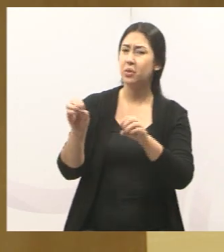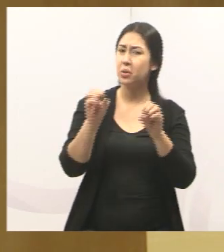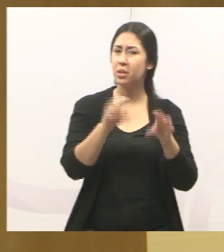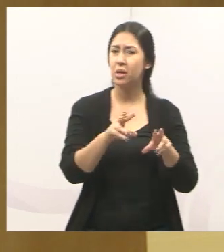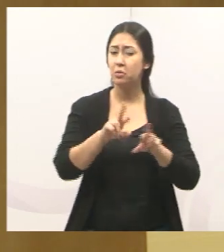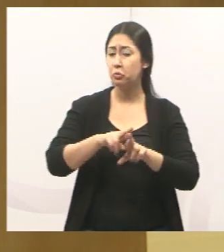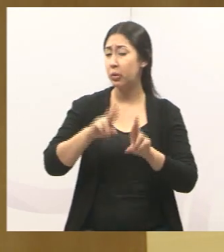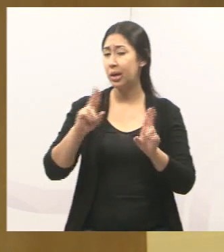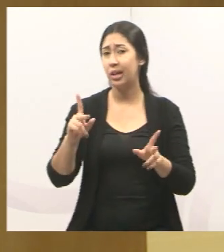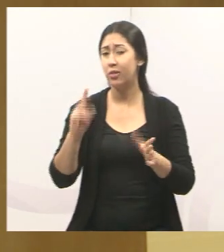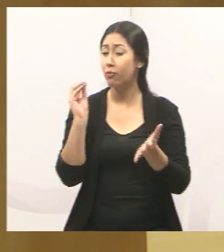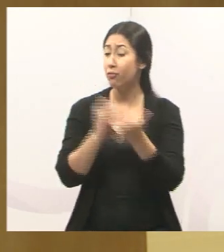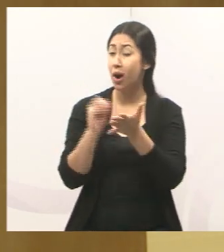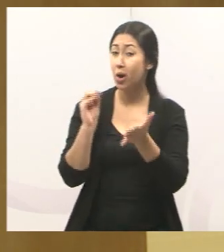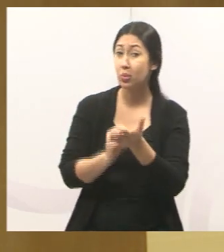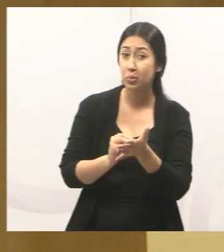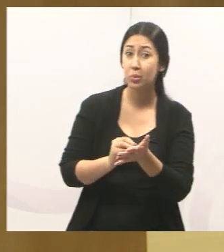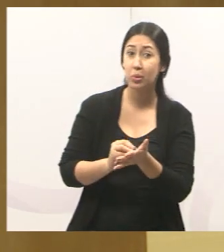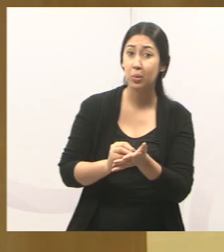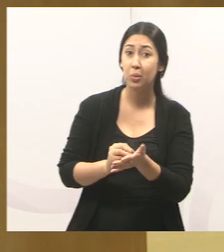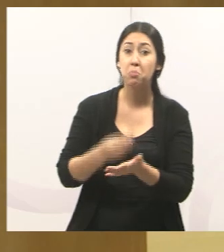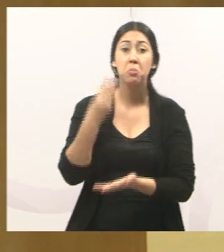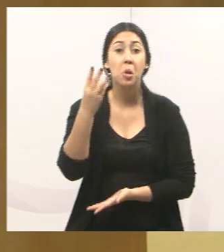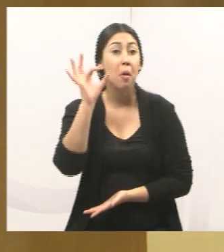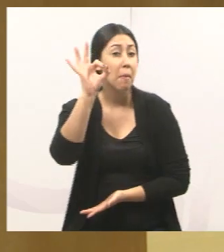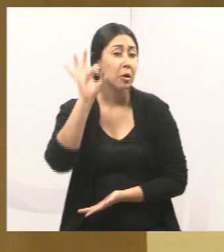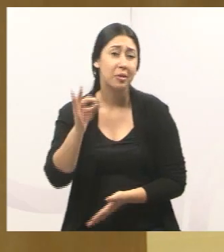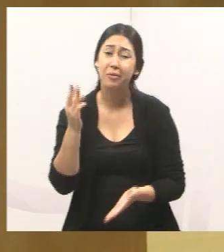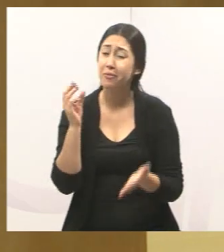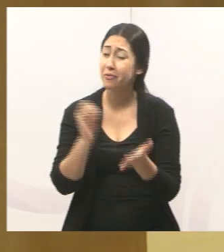atingiu 25% na sua